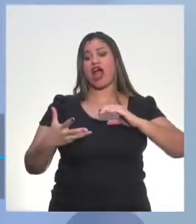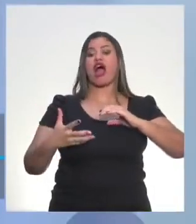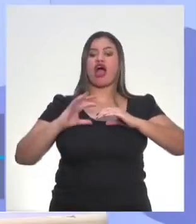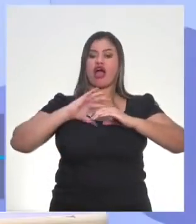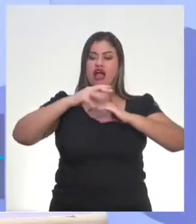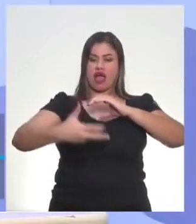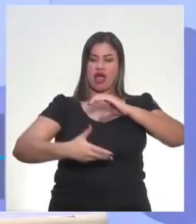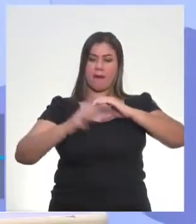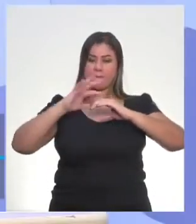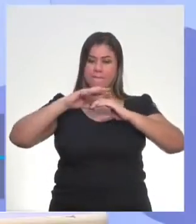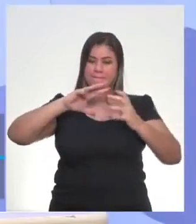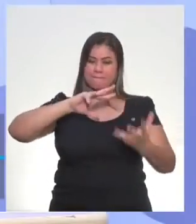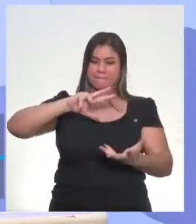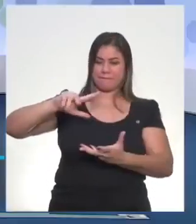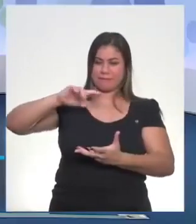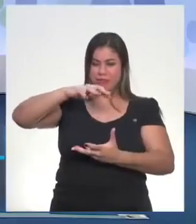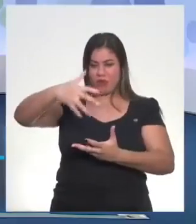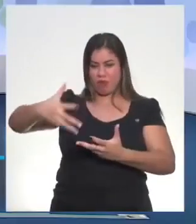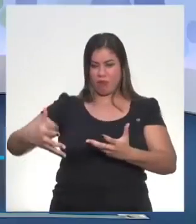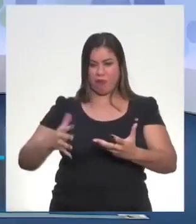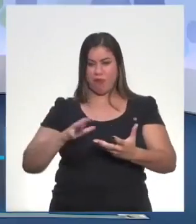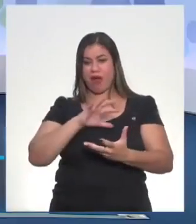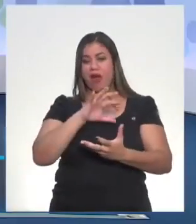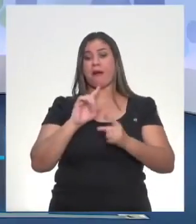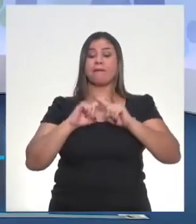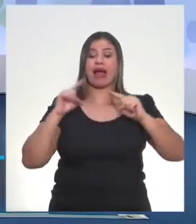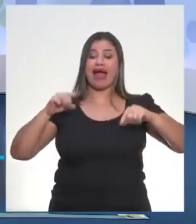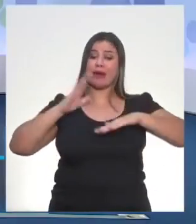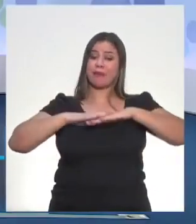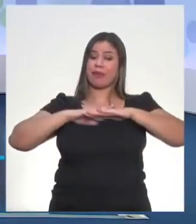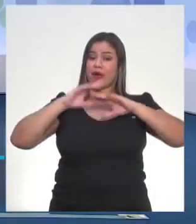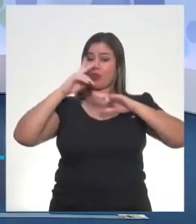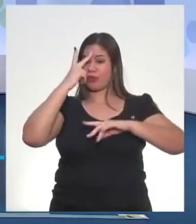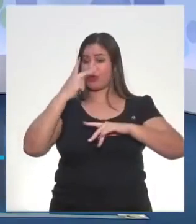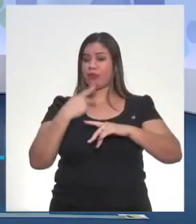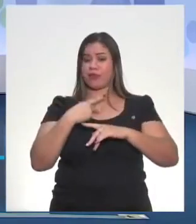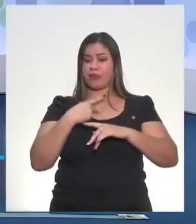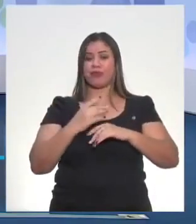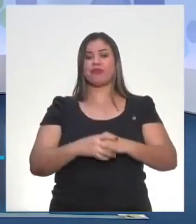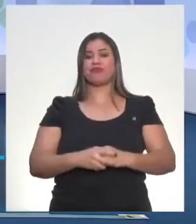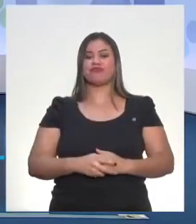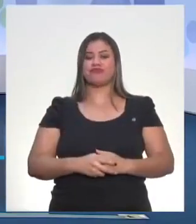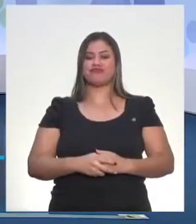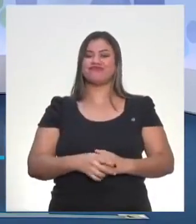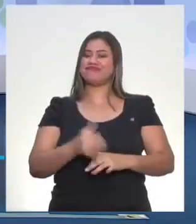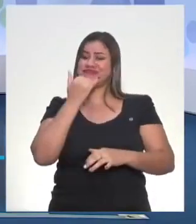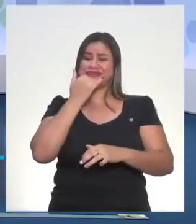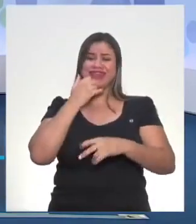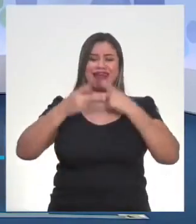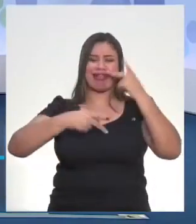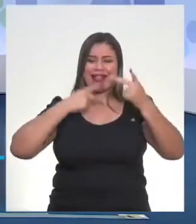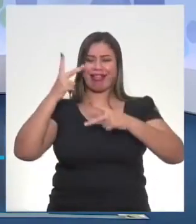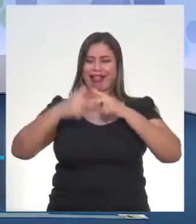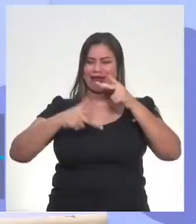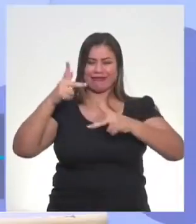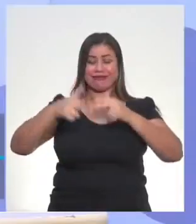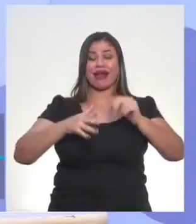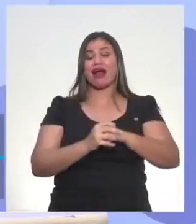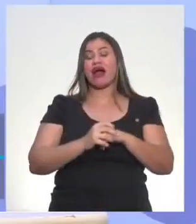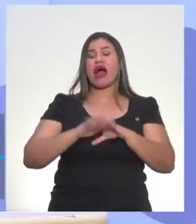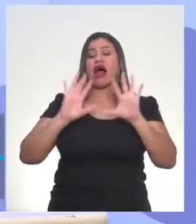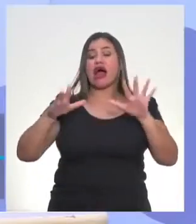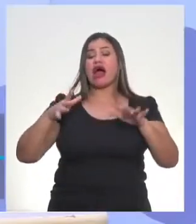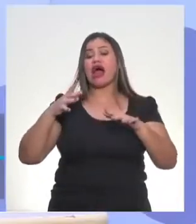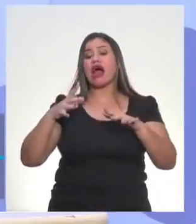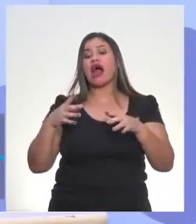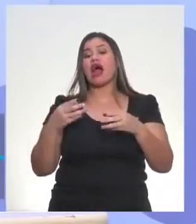aumenta, então. Na verdade, ele é absorvido na fotossíntese. A gente aumenta a concentração de gás carbônico. A gente é liberado na nossa respiração, desculpa, gente. A gente acaba aumentando a